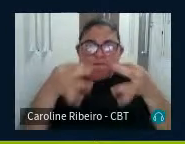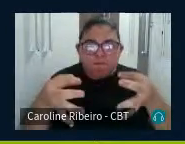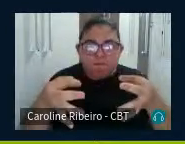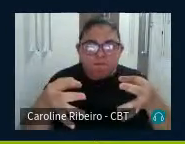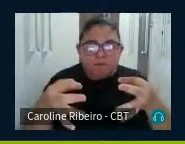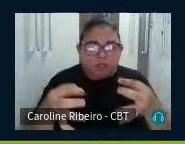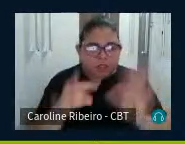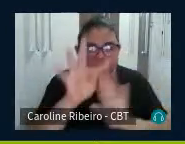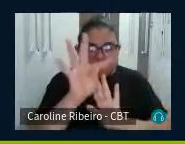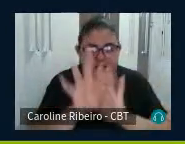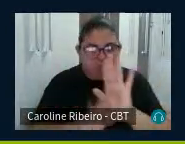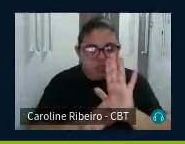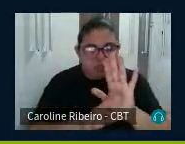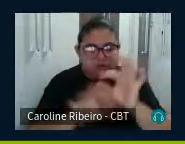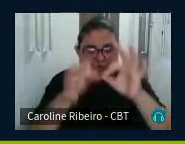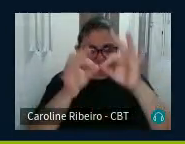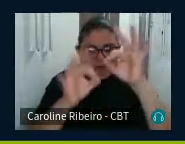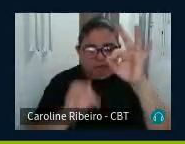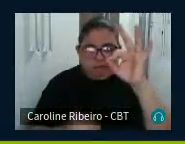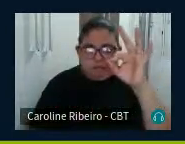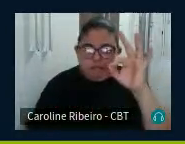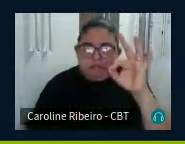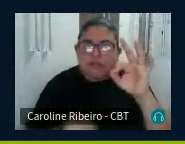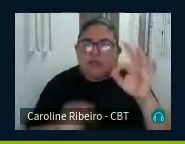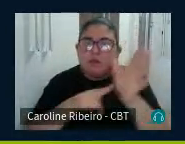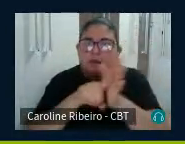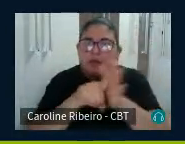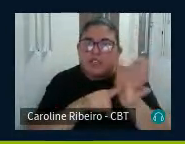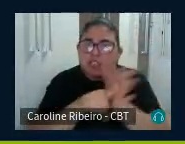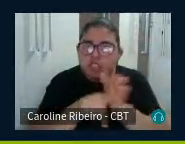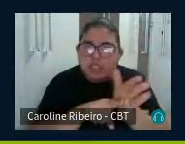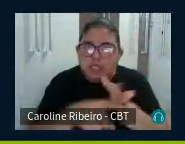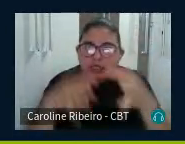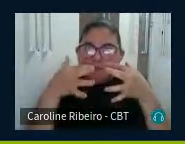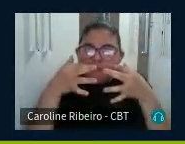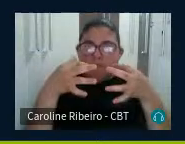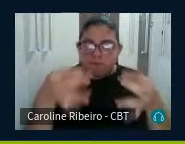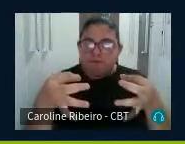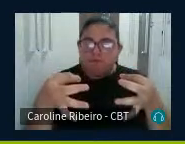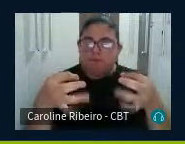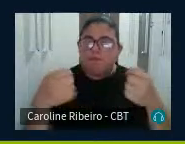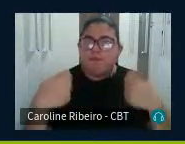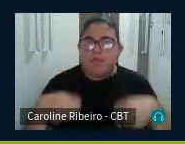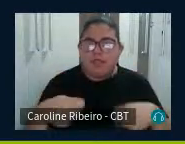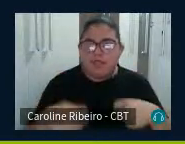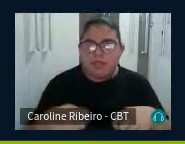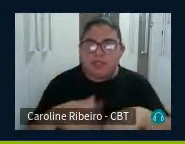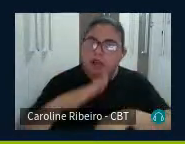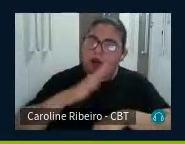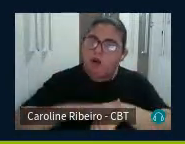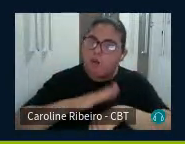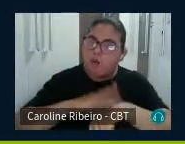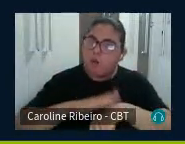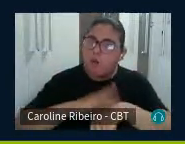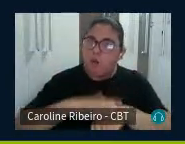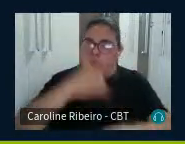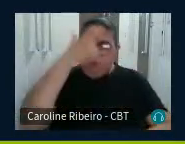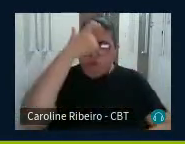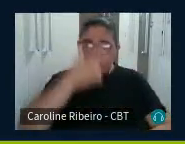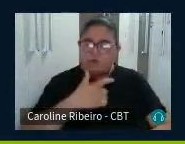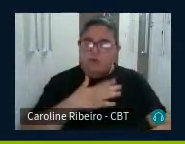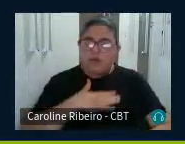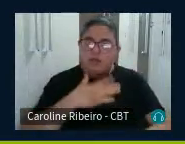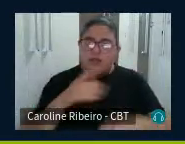longos e as tarefas exigiam pesquisas e concentração. Maior autonomia. Eu